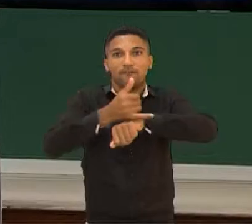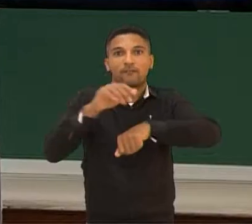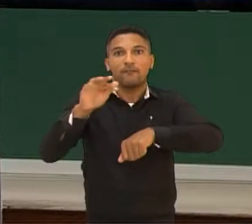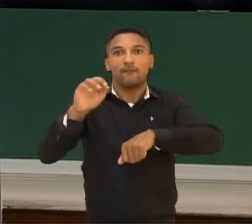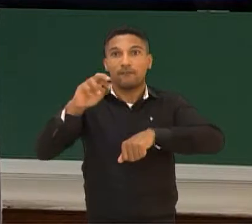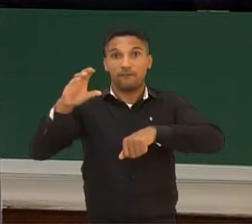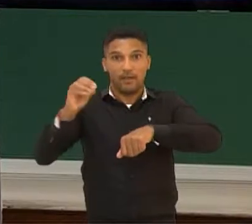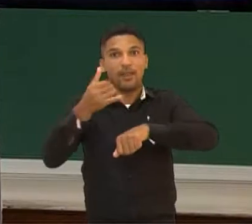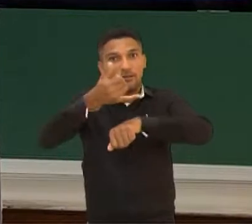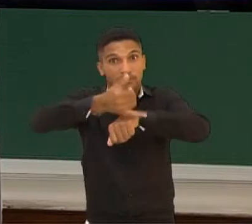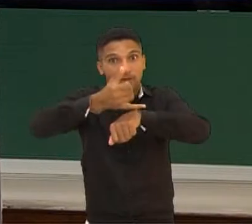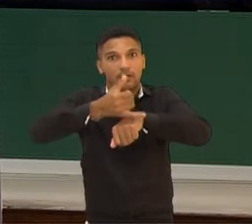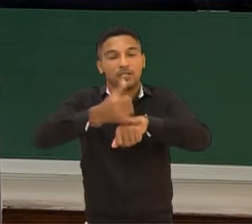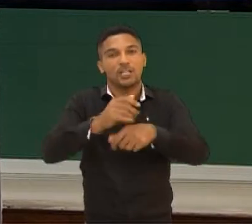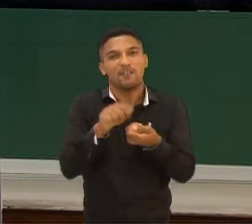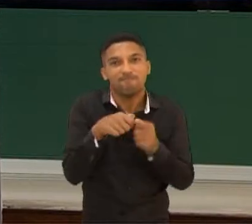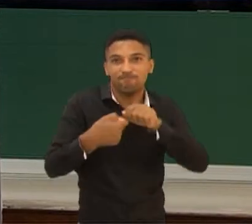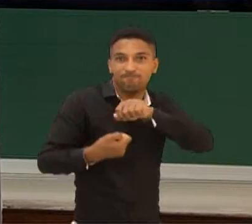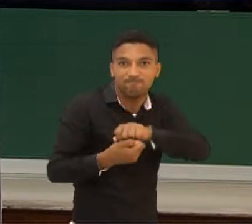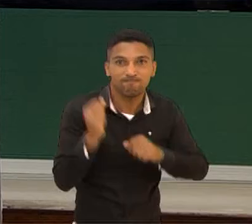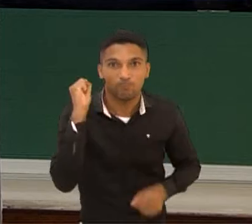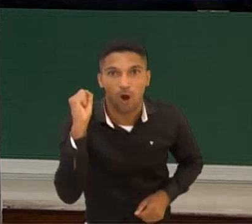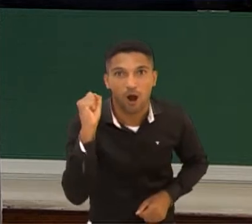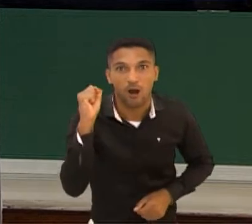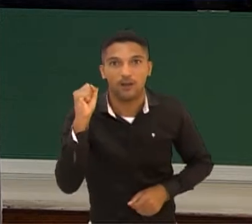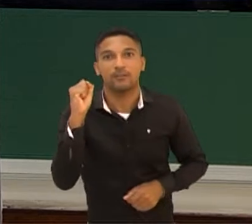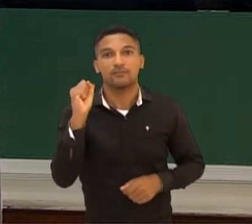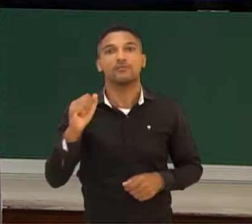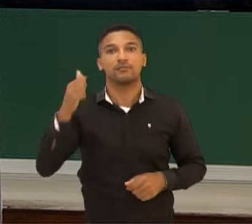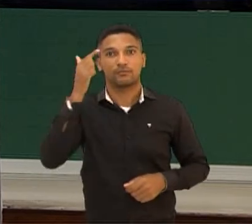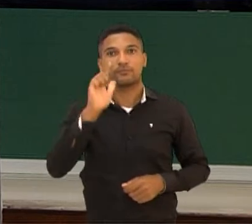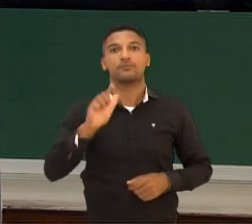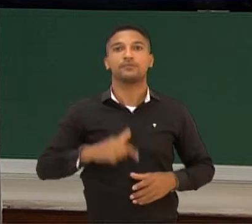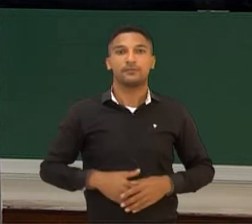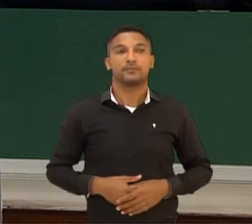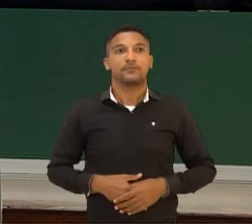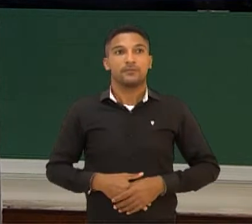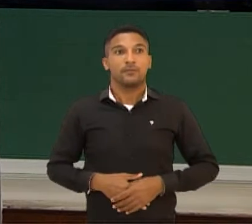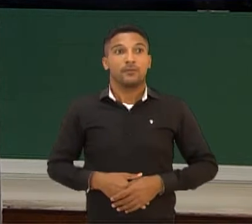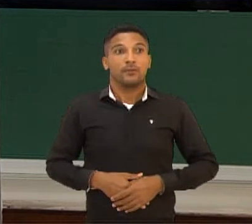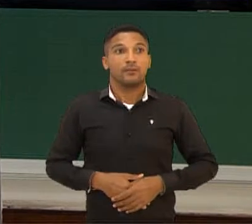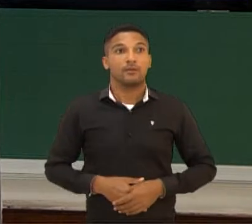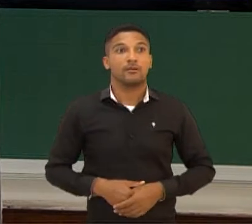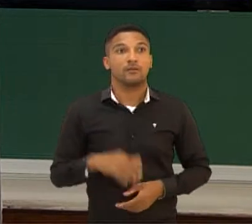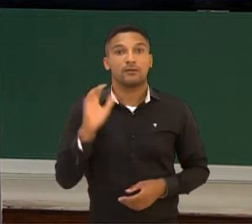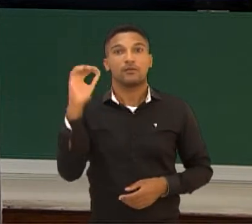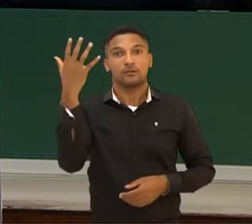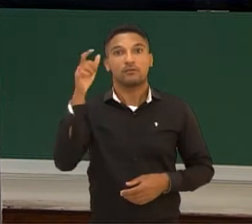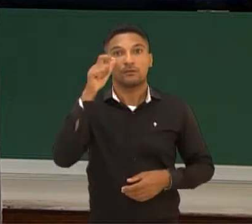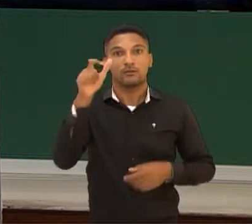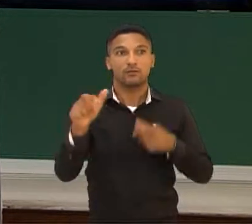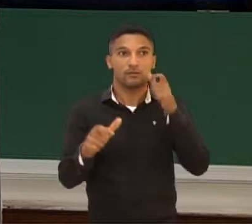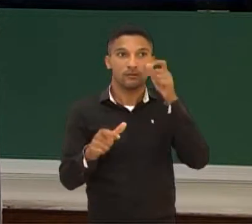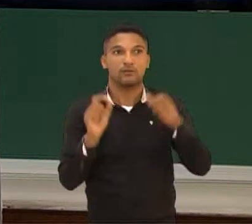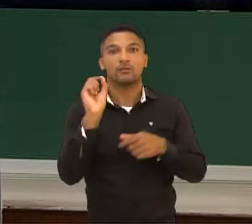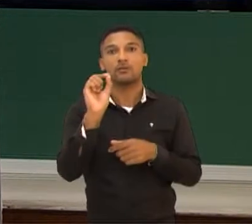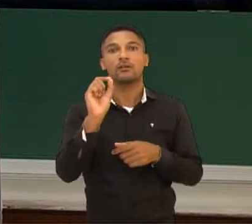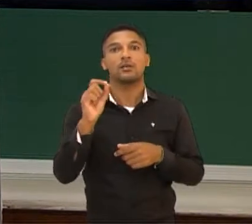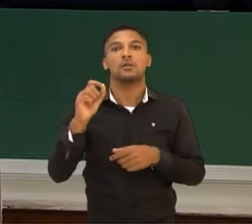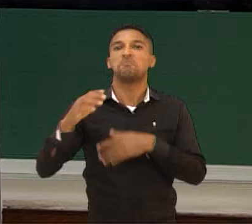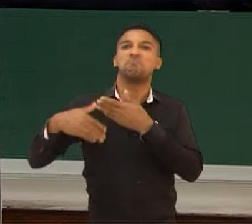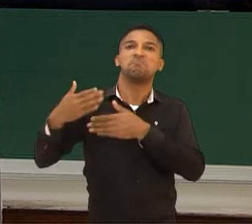Porque eles vão conseguir destaque por causa disso. E daí vai acontecer uma coisa muito interessante, que lá por volta do